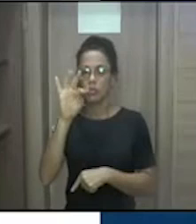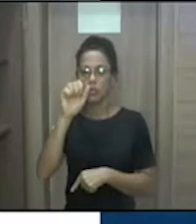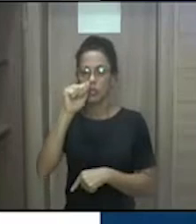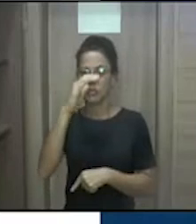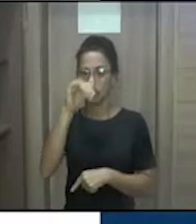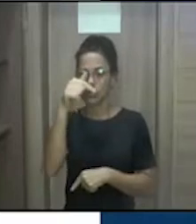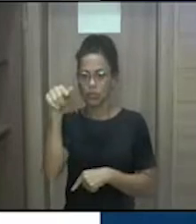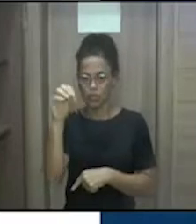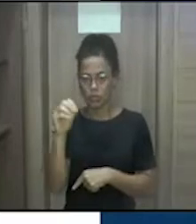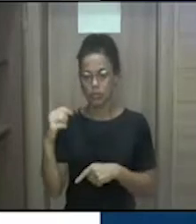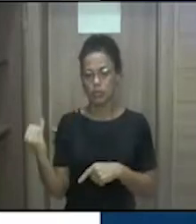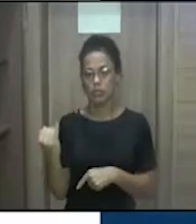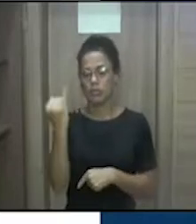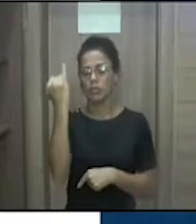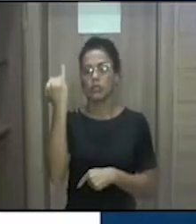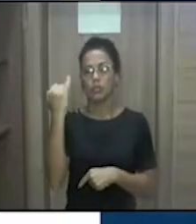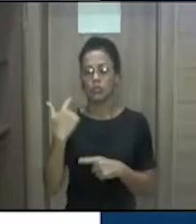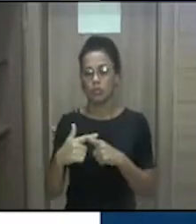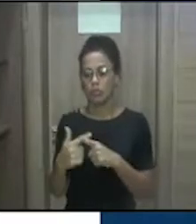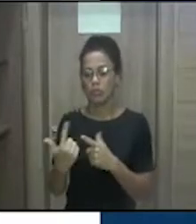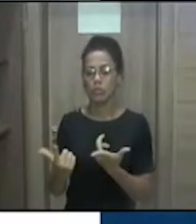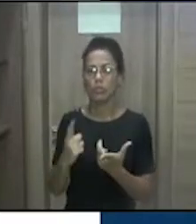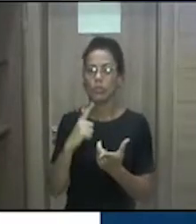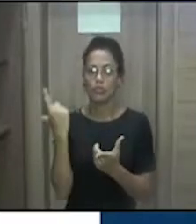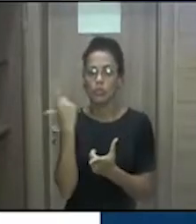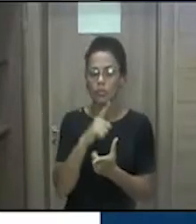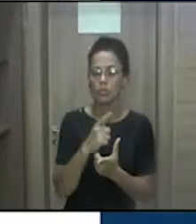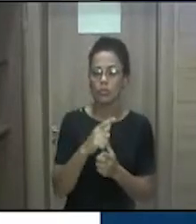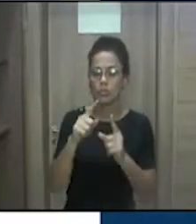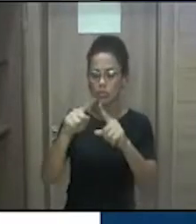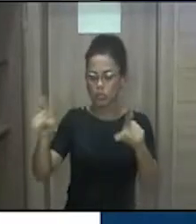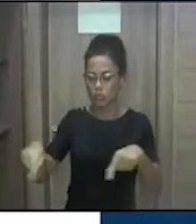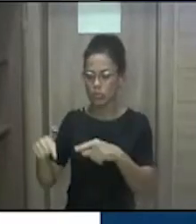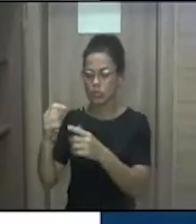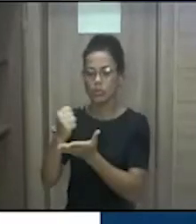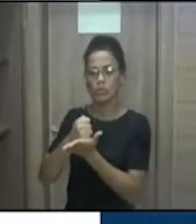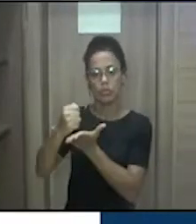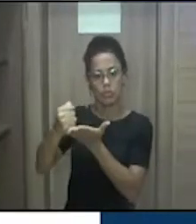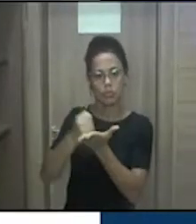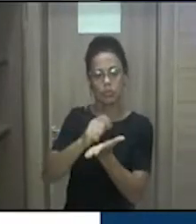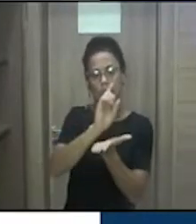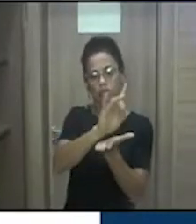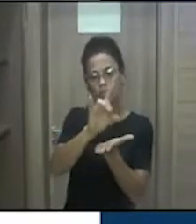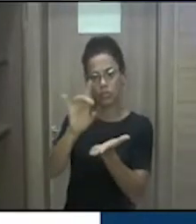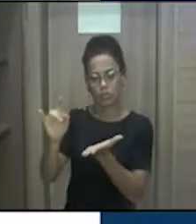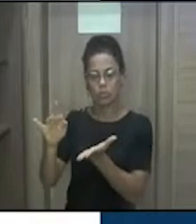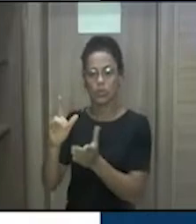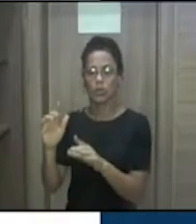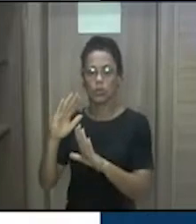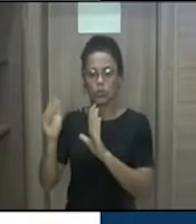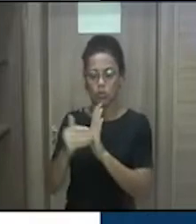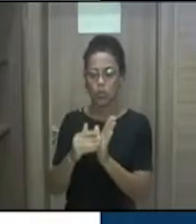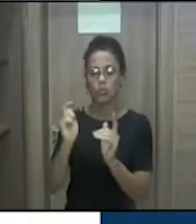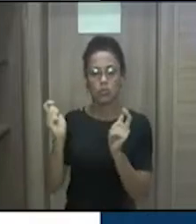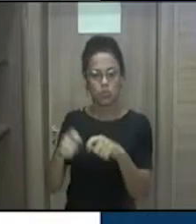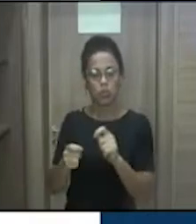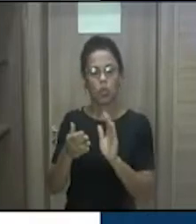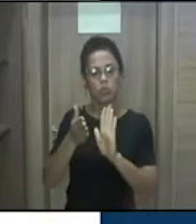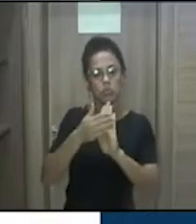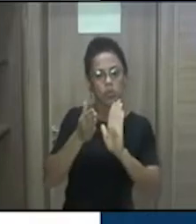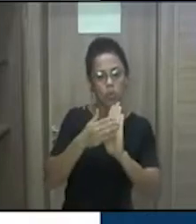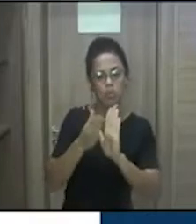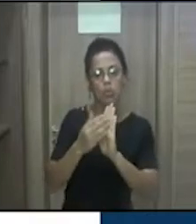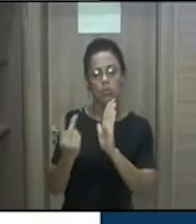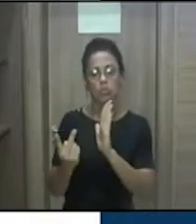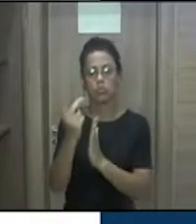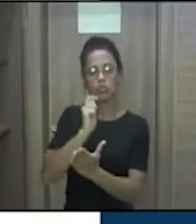posso credenciar vários laboratórios na cidade e cada um pode ofertar dentro do preço que eu estou trazendo. Vocês viram que o